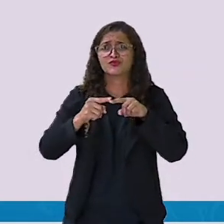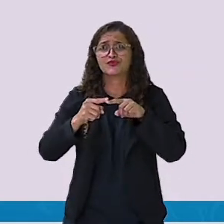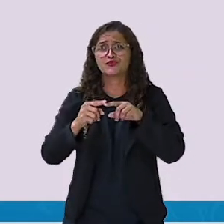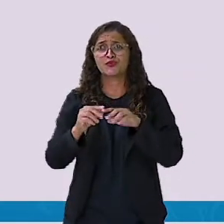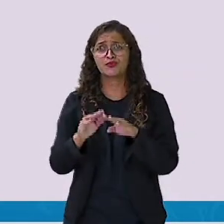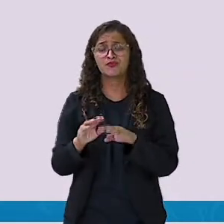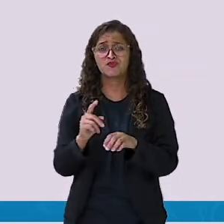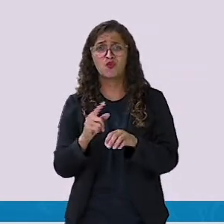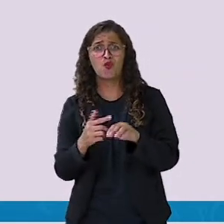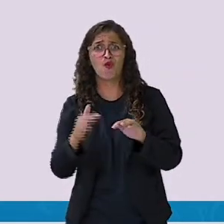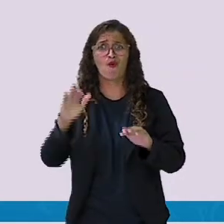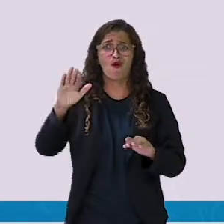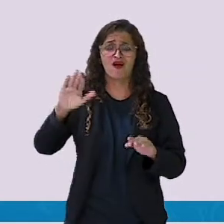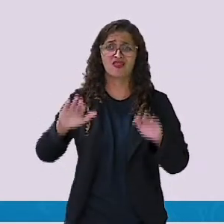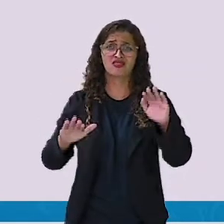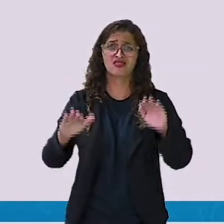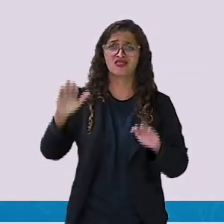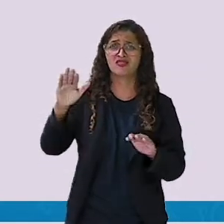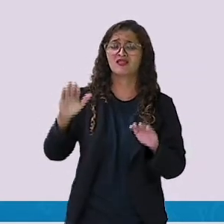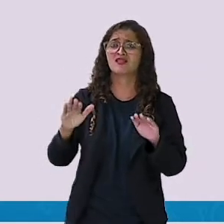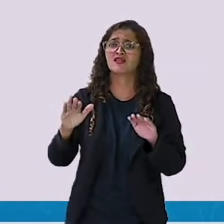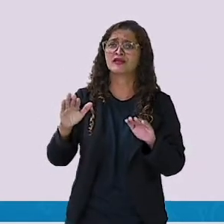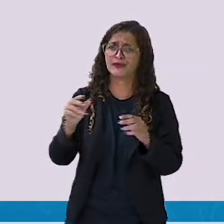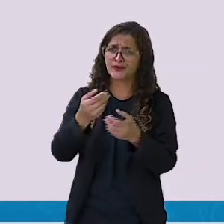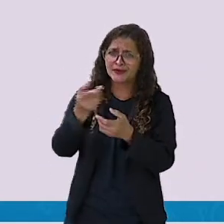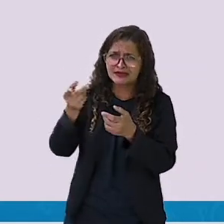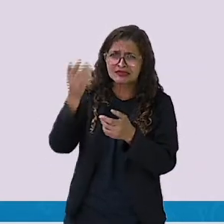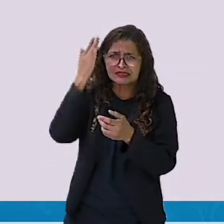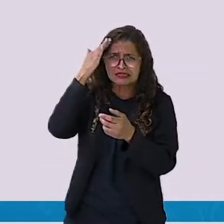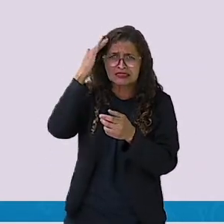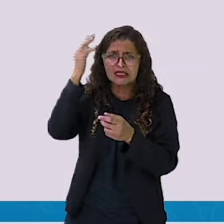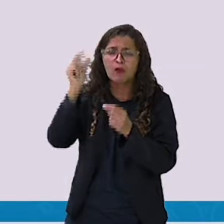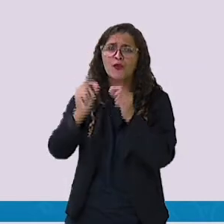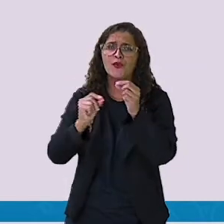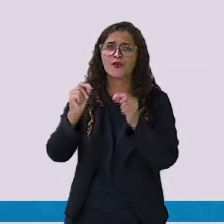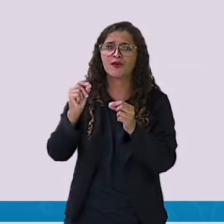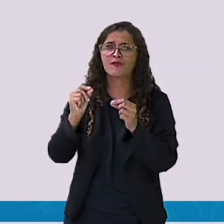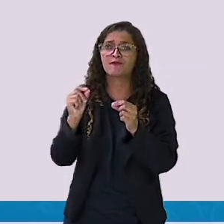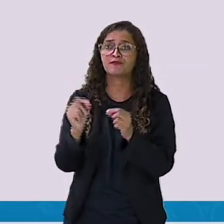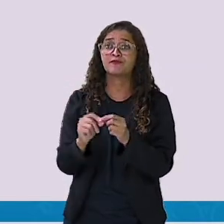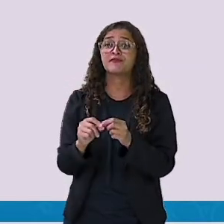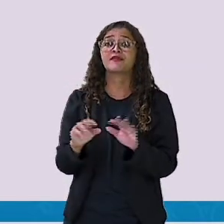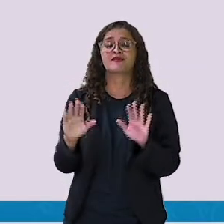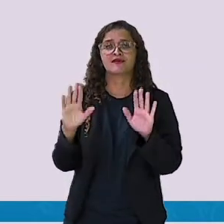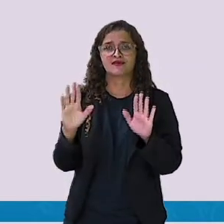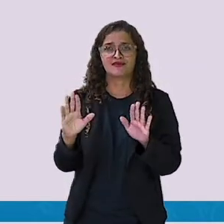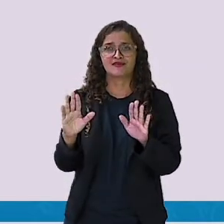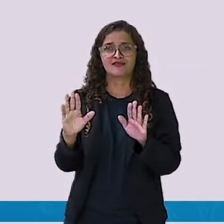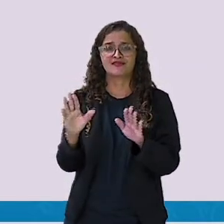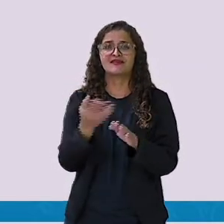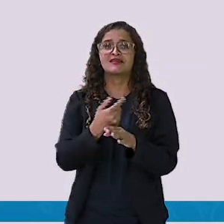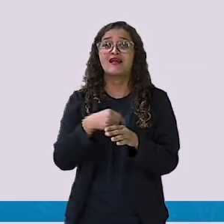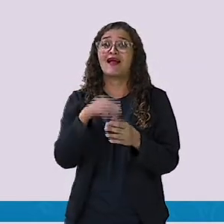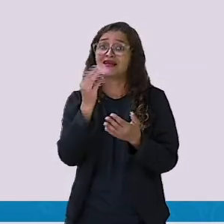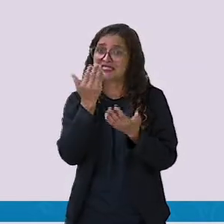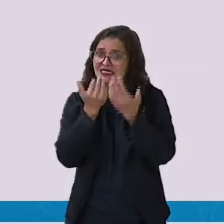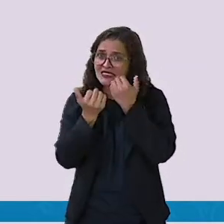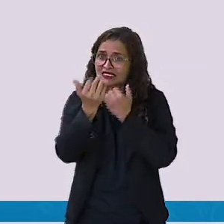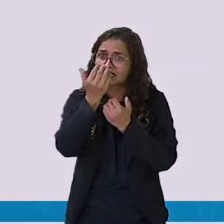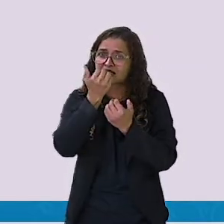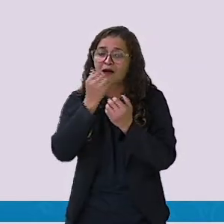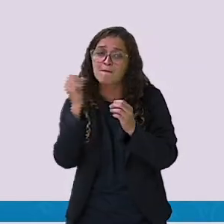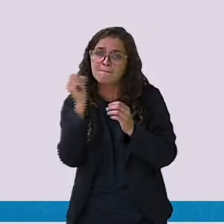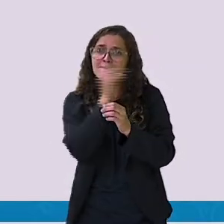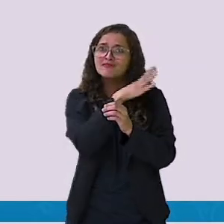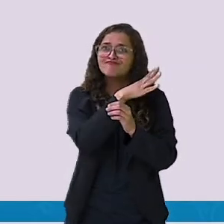encarregadas pela produção de bens perecíveis, cuja durabilidade é rápida, como o ramo de alimentos e